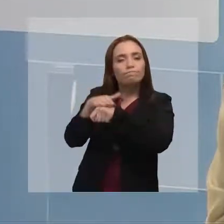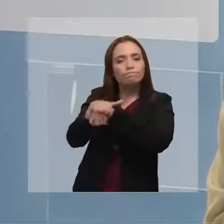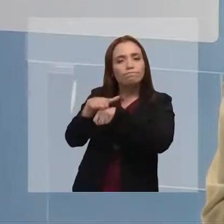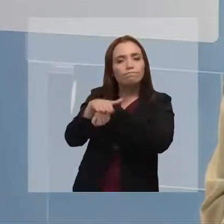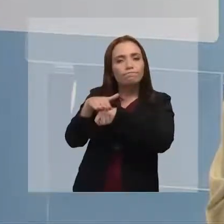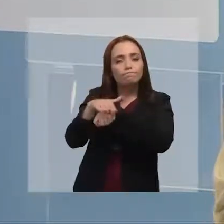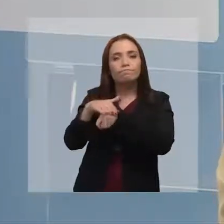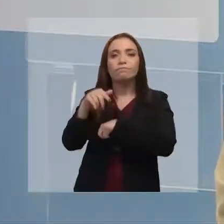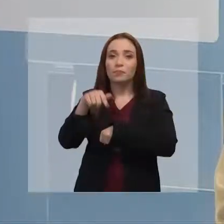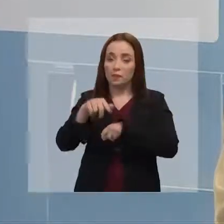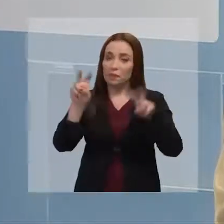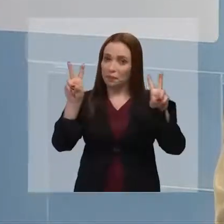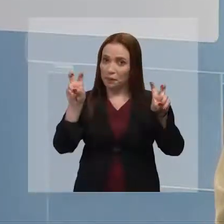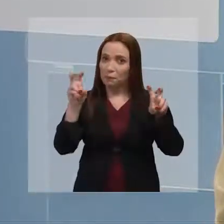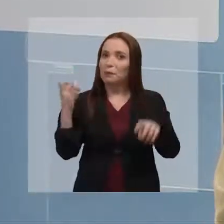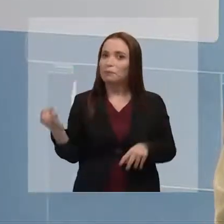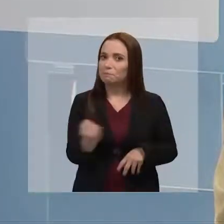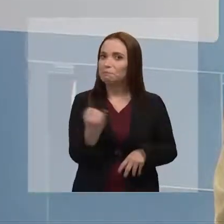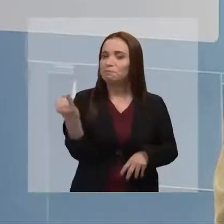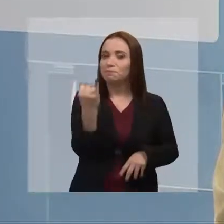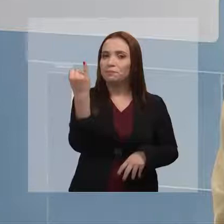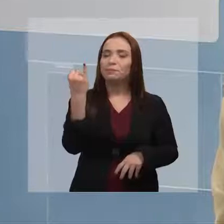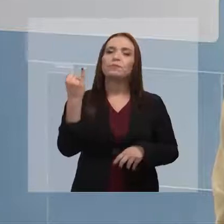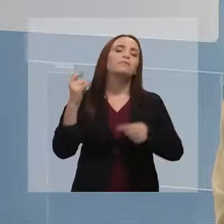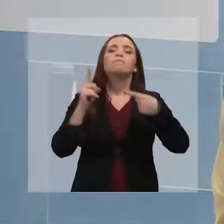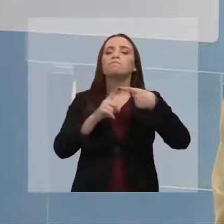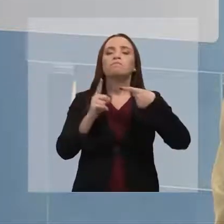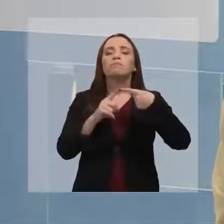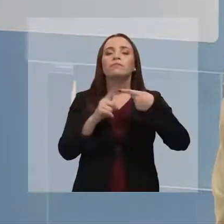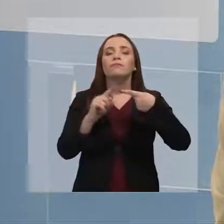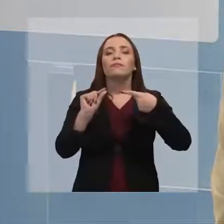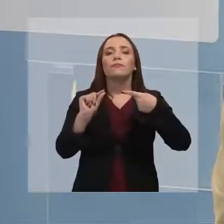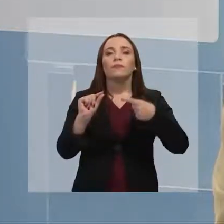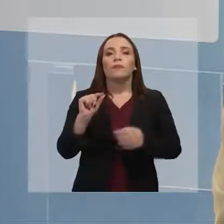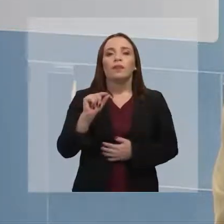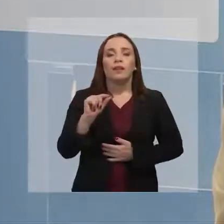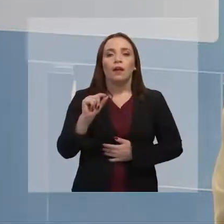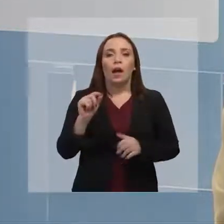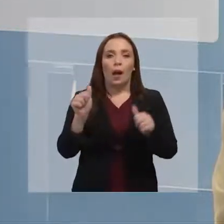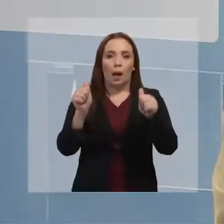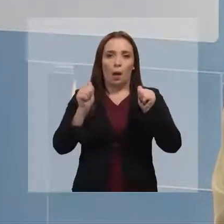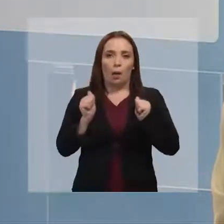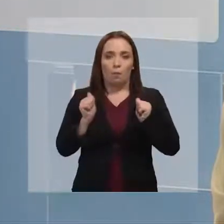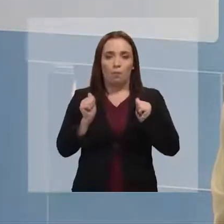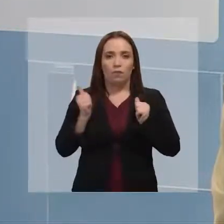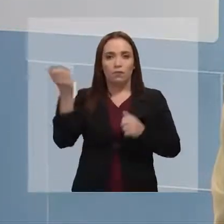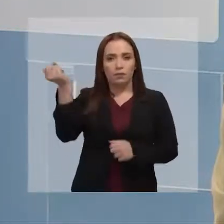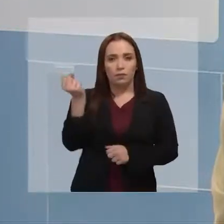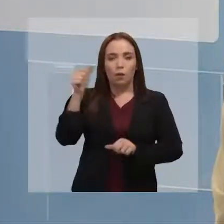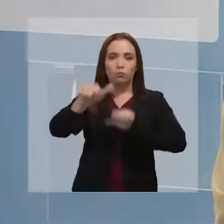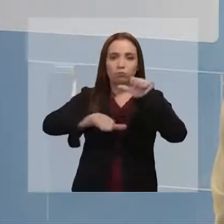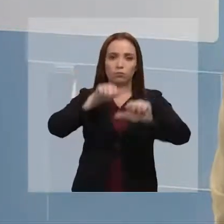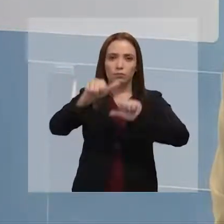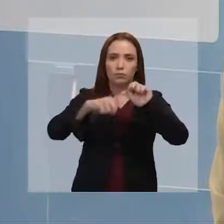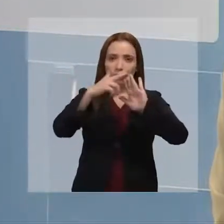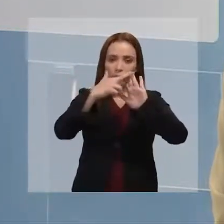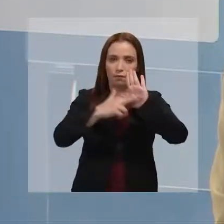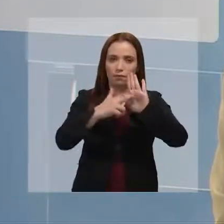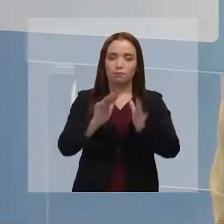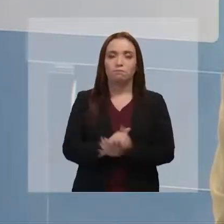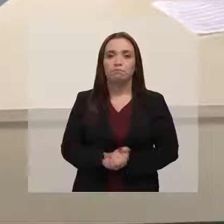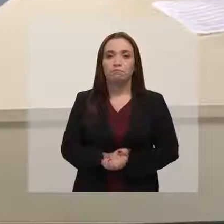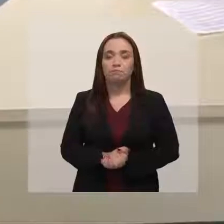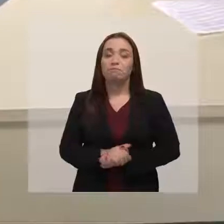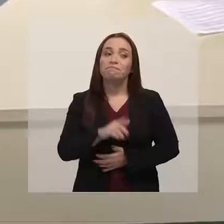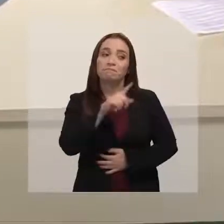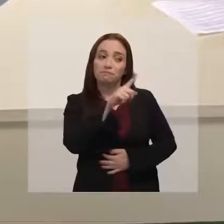Vamos tratar aí o primeiro e importante tema, reforma da Previdência. Luiz Cláudio Ferreira Barbosa.